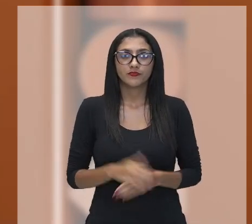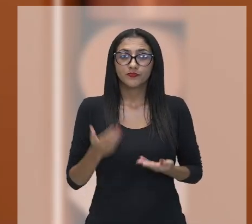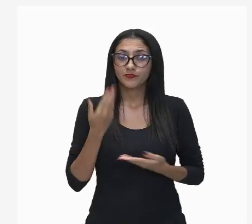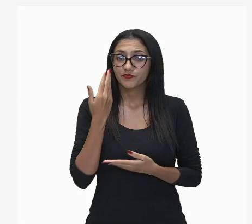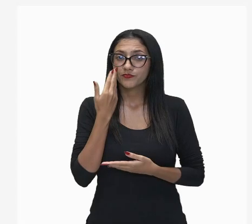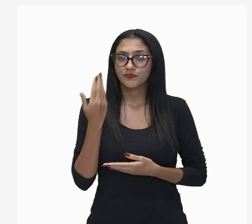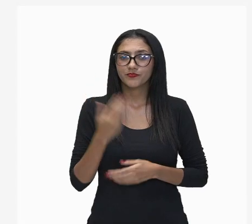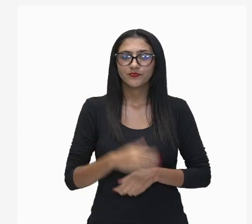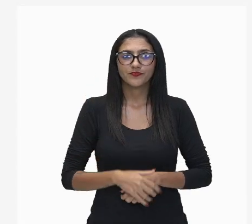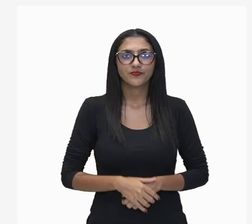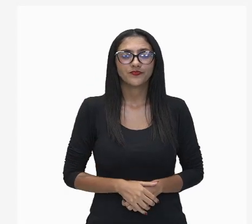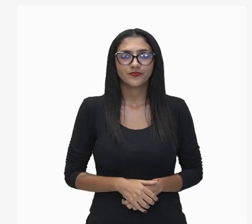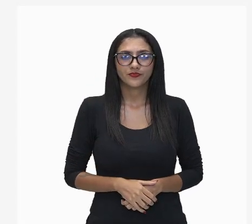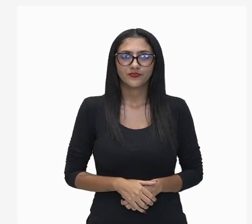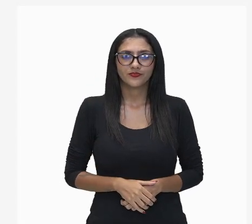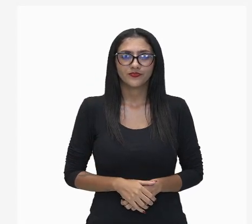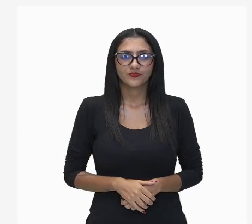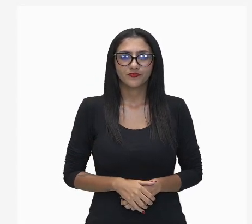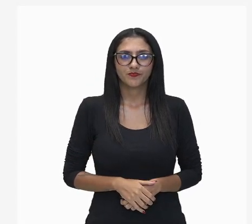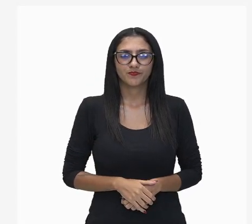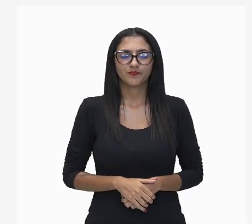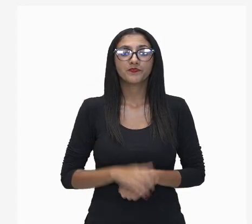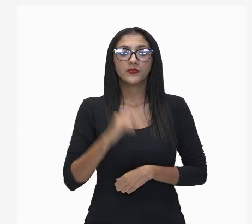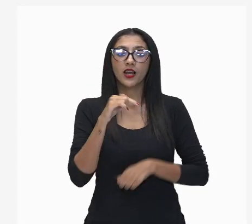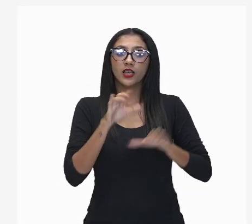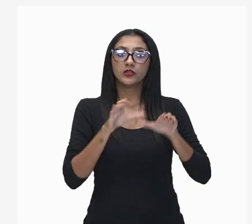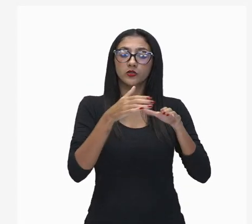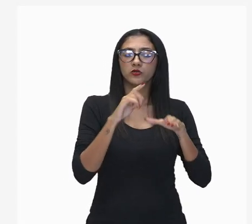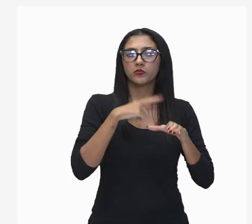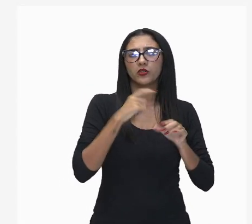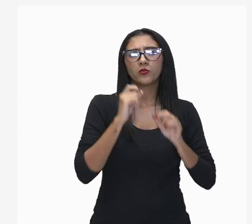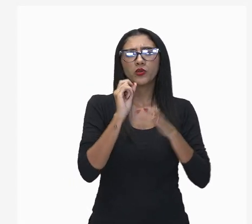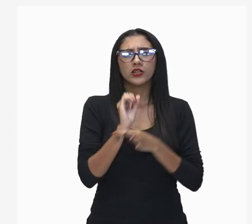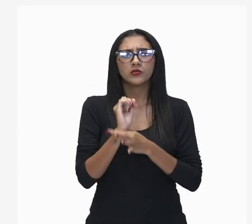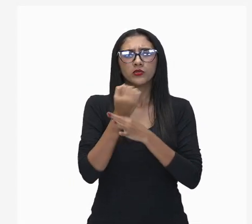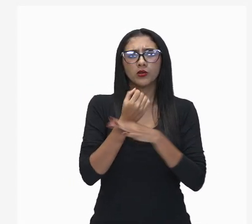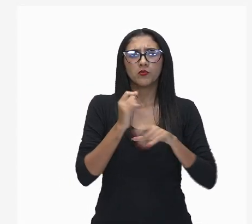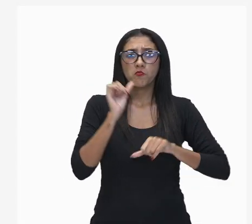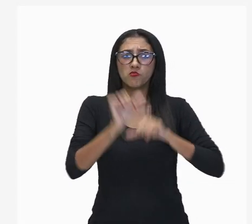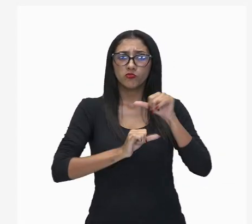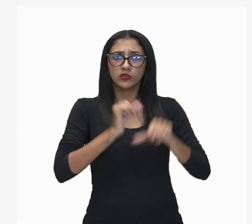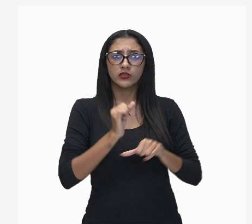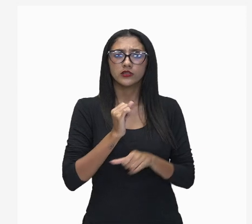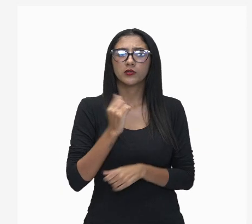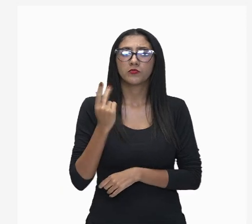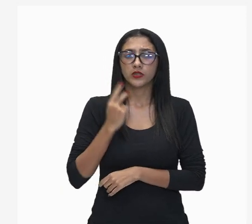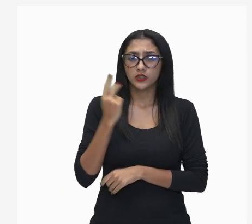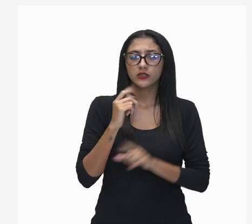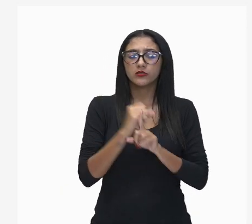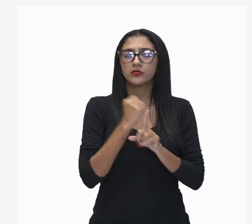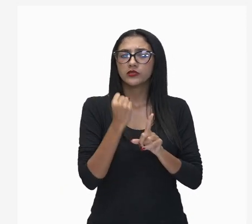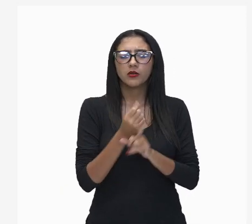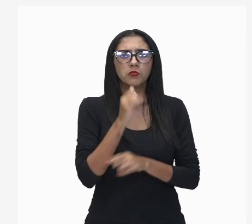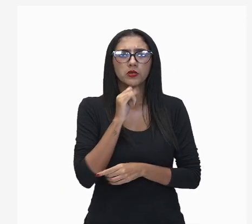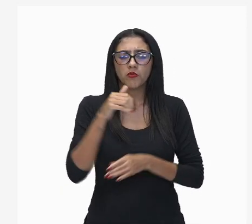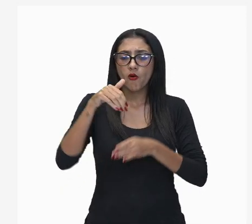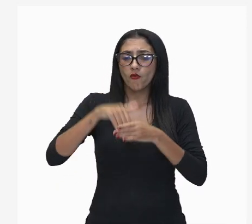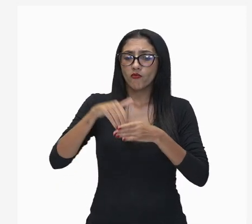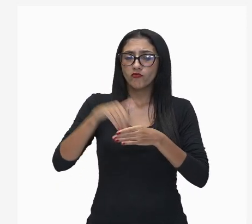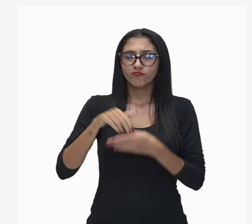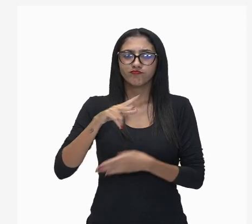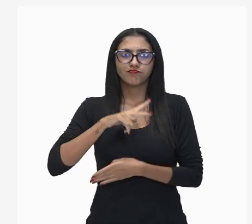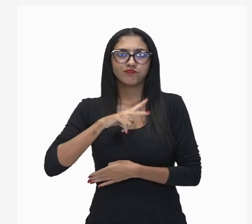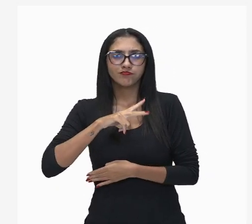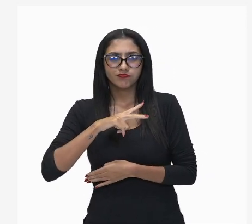diz o seguinte: os tenentes defendiam reformas políticas e sociais, como, por exemplo, o voto secreto.